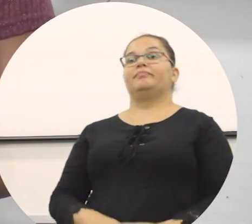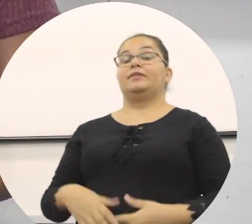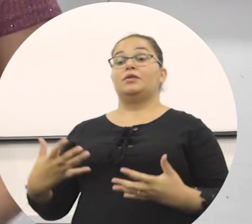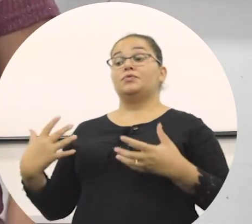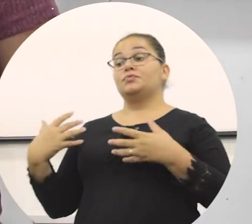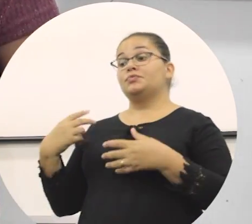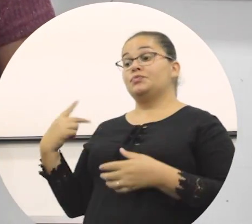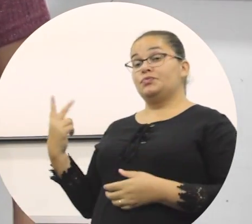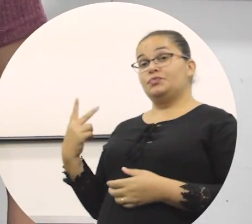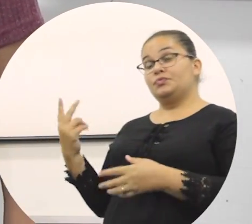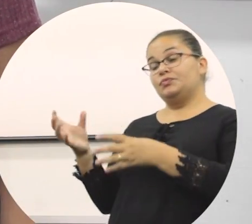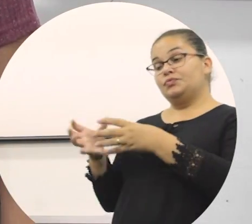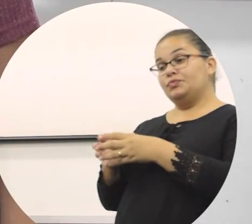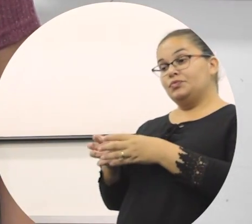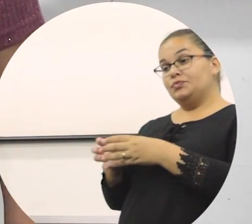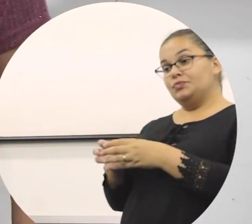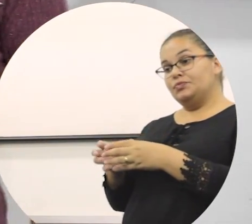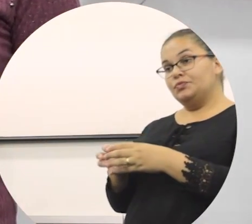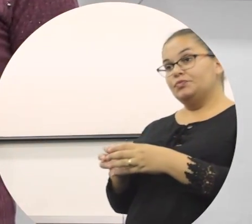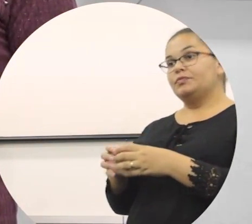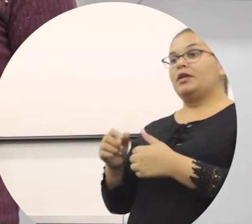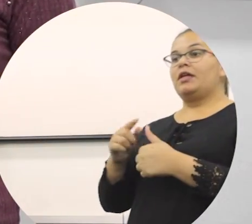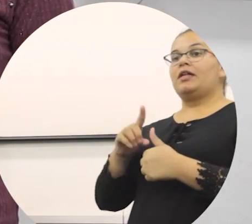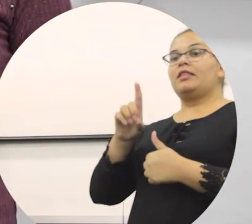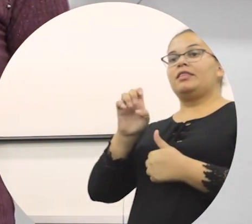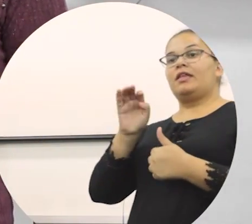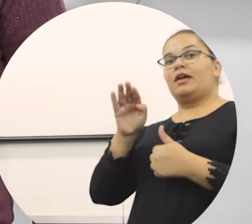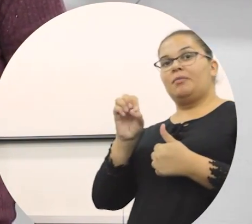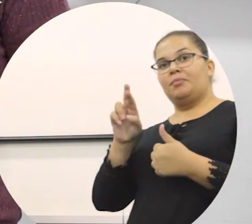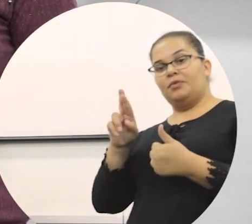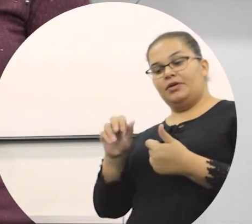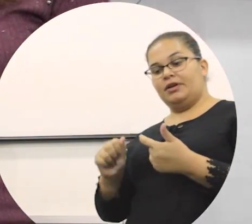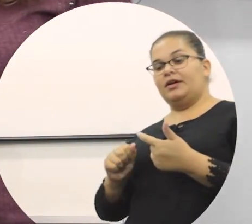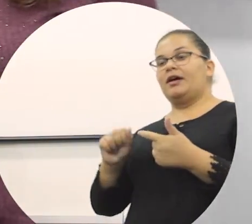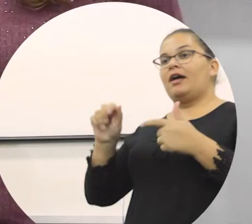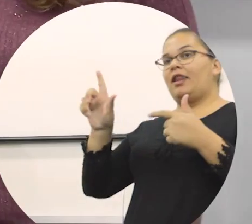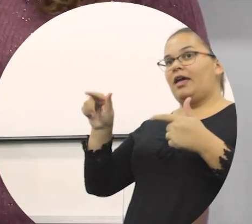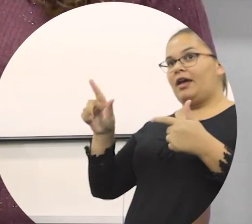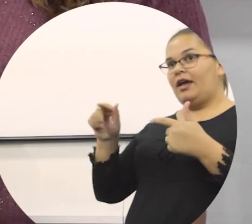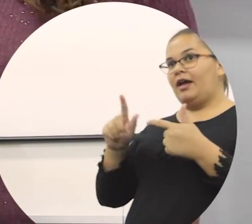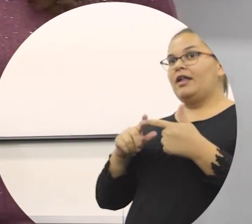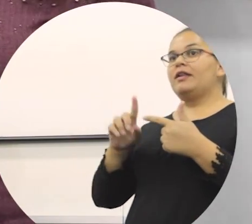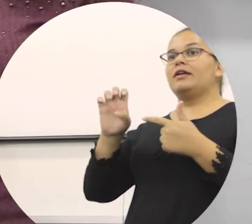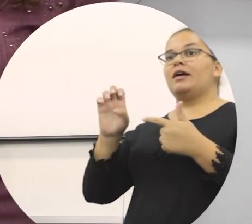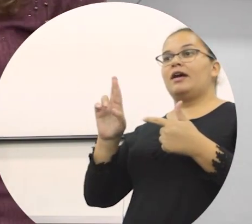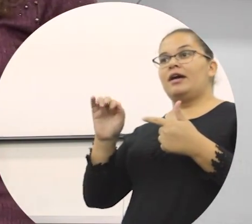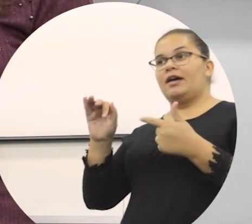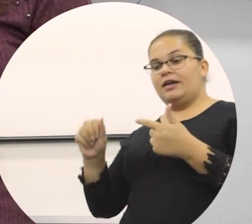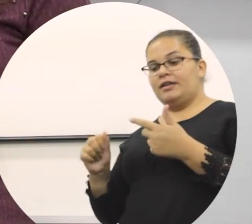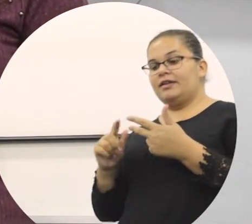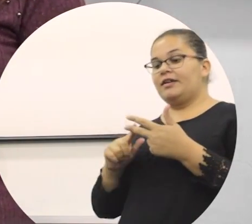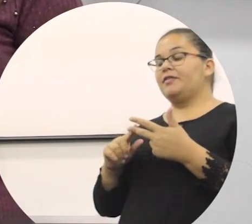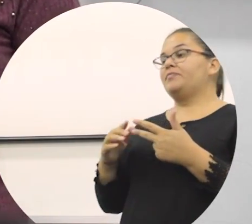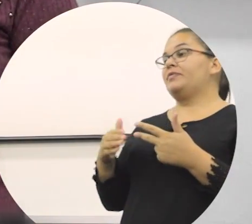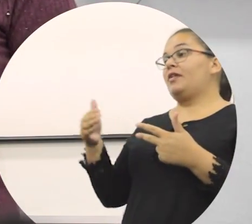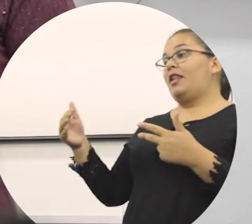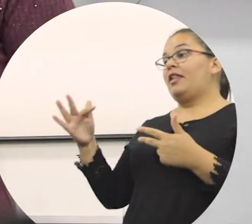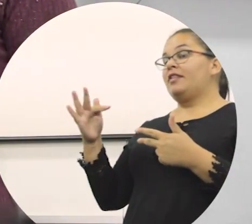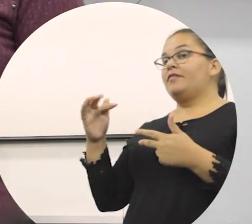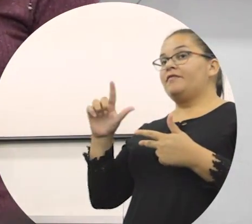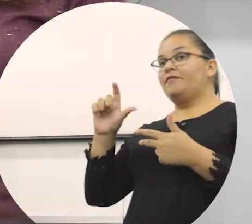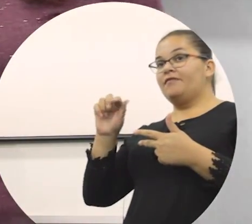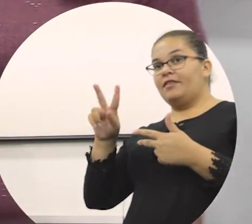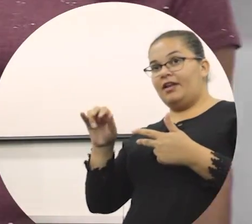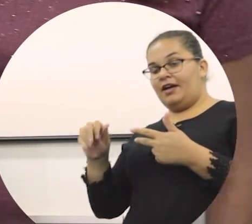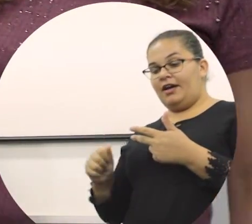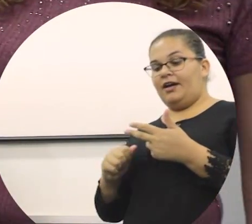nosso grupo é formado pela Débora e a Érica, a Gabriela. A Flávia, que está aqui do meu lado, a Alessandra.